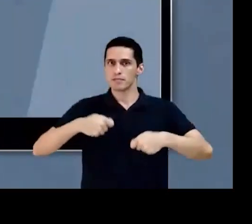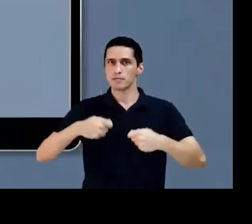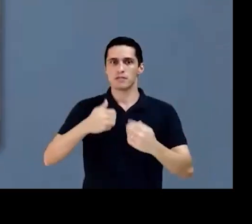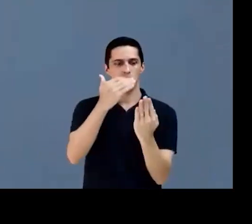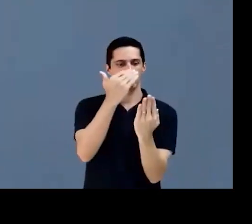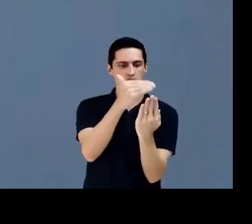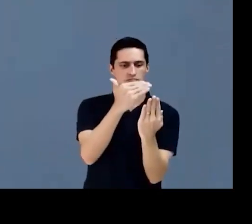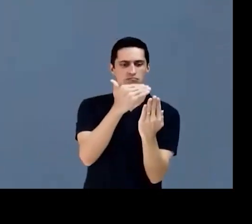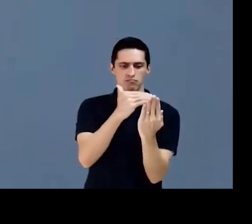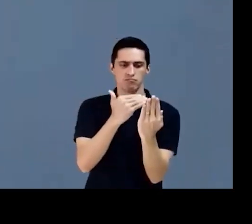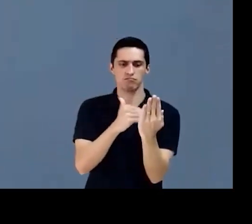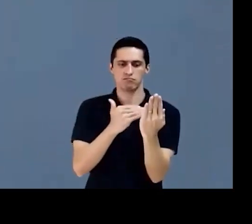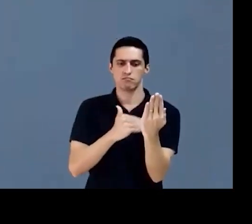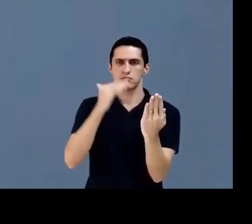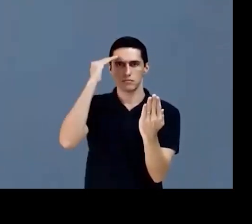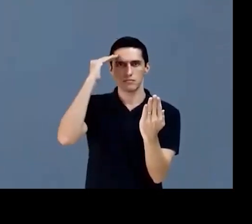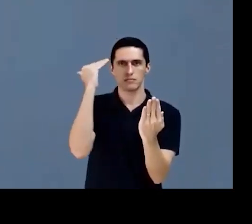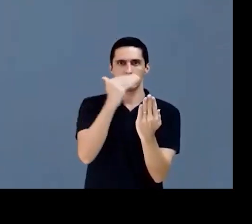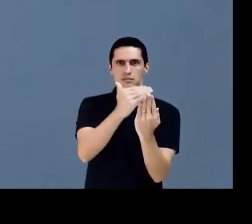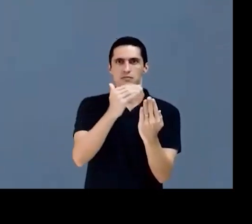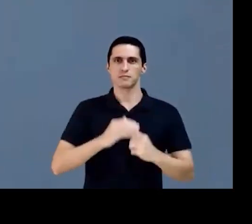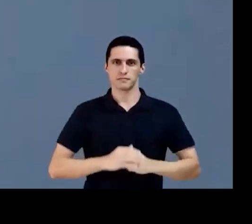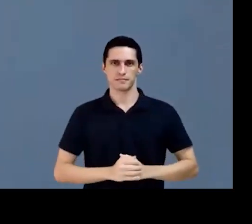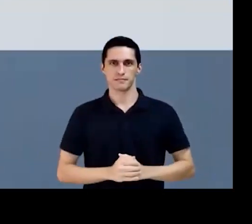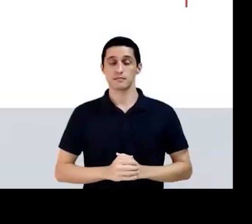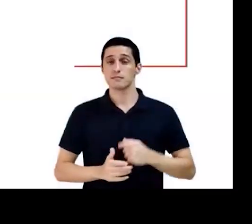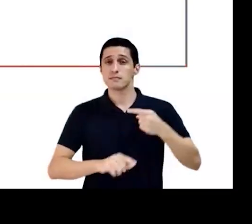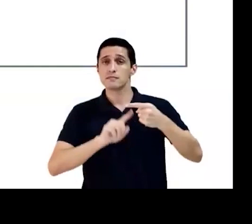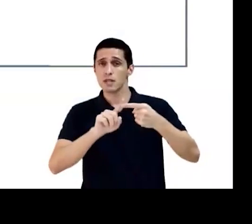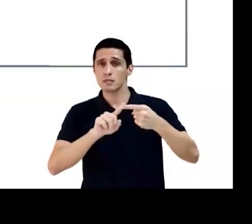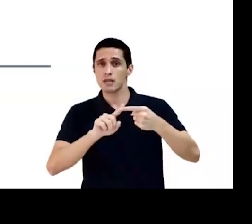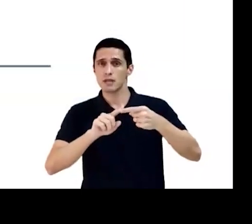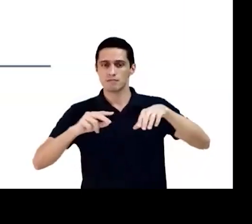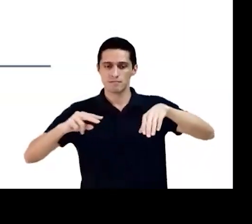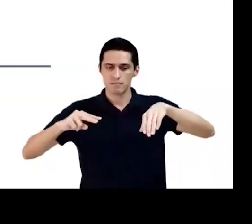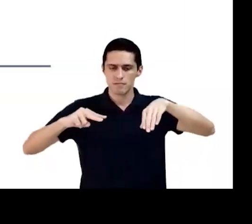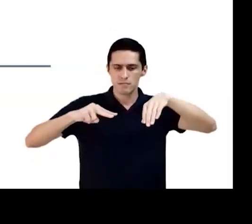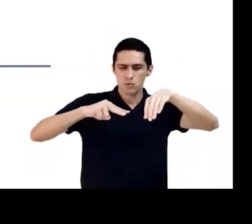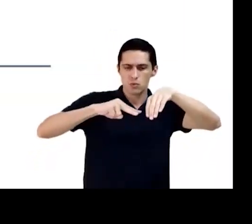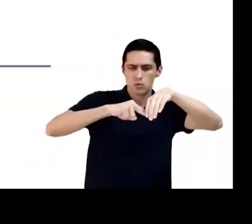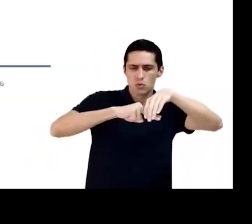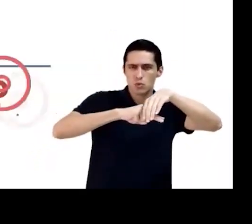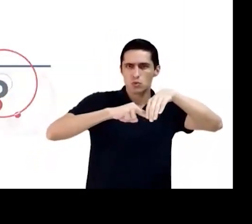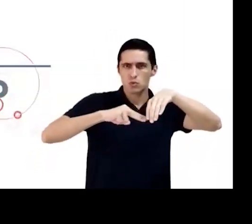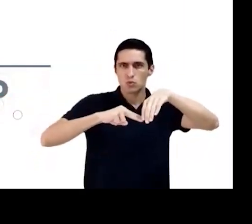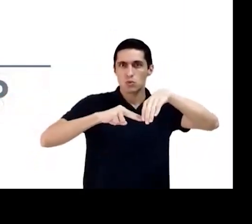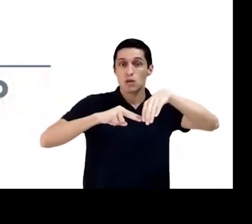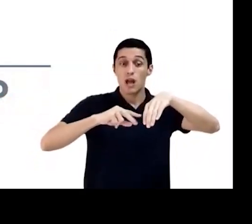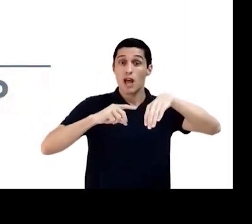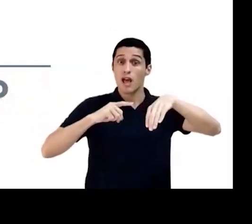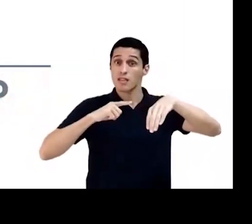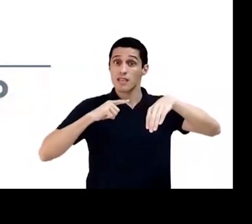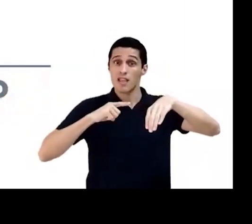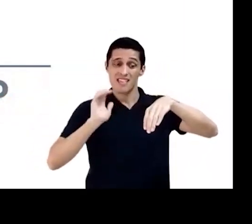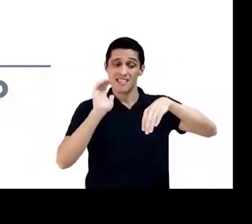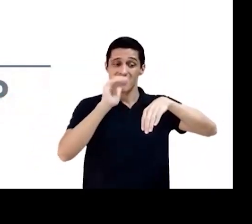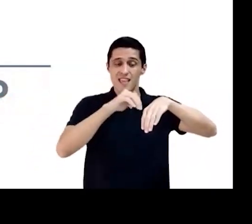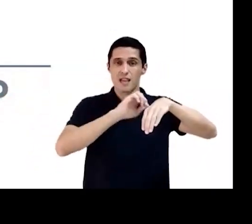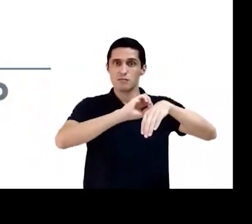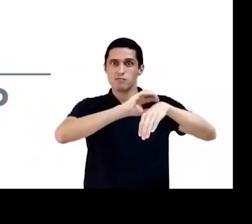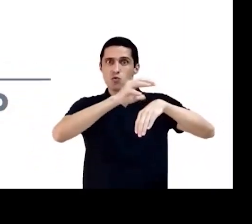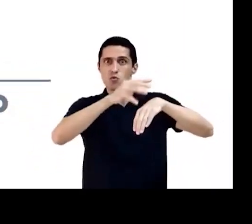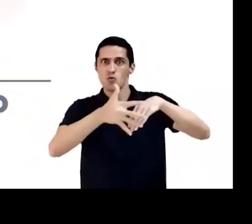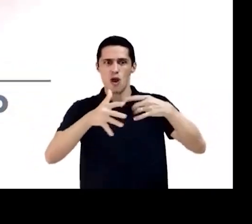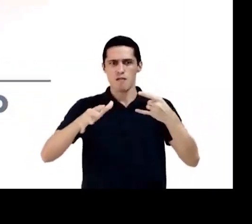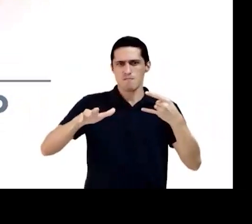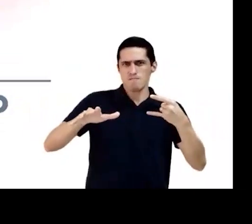preciso seguir as devidas orientações. Em primeiro lugar, cabe destacar que a máquina de ressonância magnética possui um grande ímã